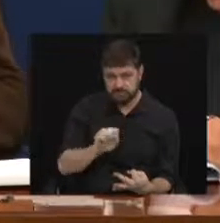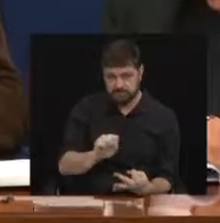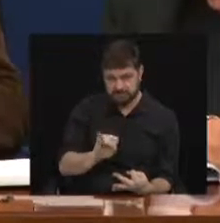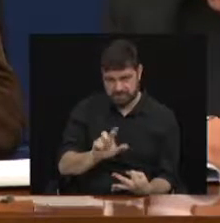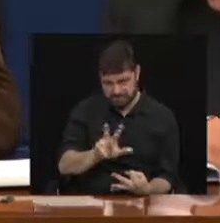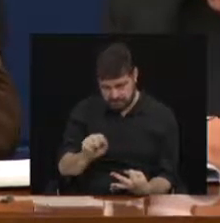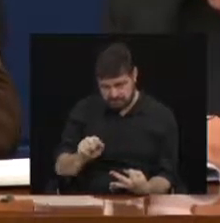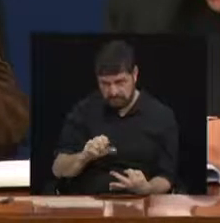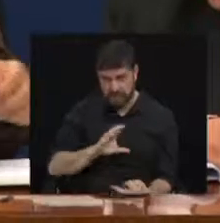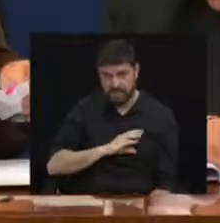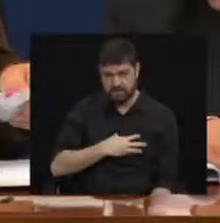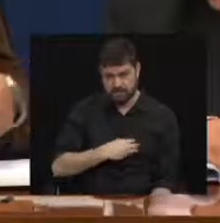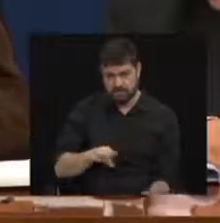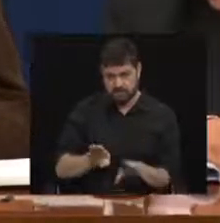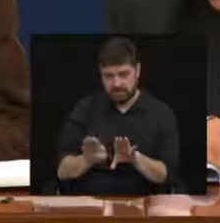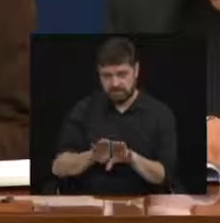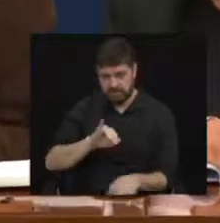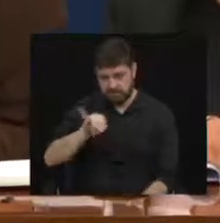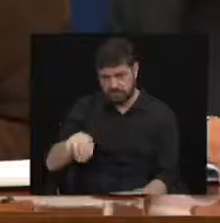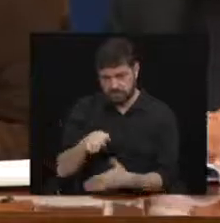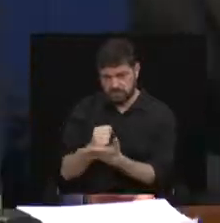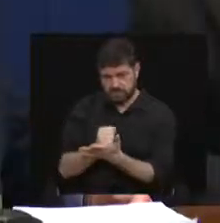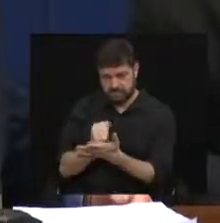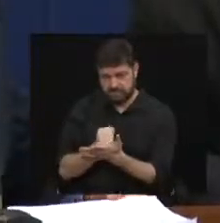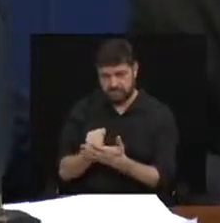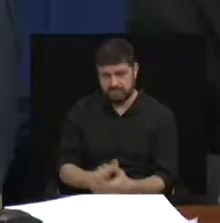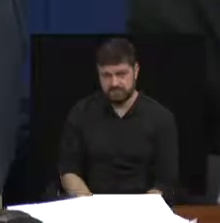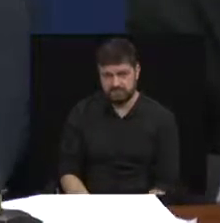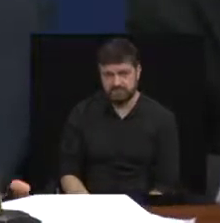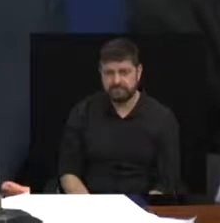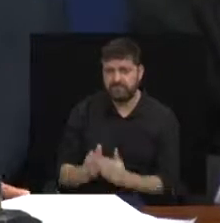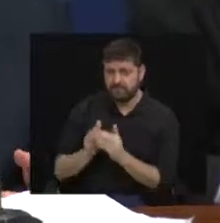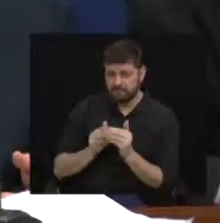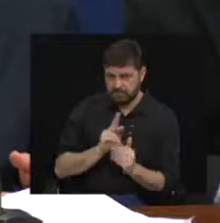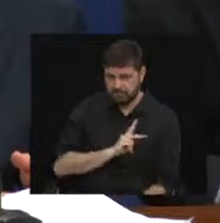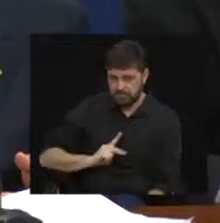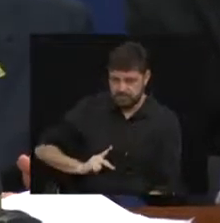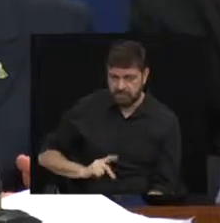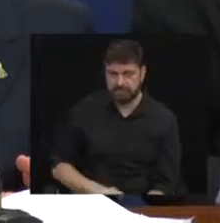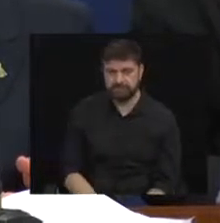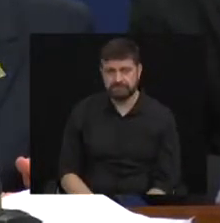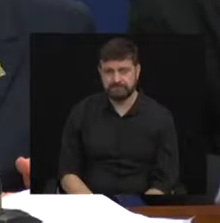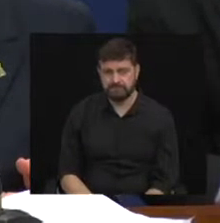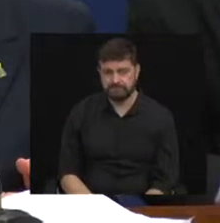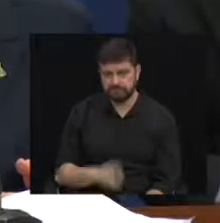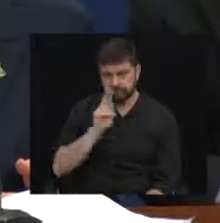presidente, uma correção. Vinícius Grátis está presente na sessão, mas mesmo assim tem 16. 16.